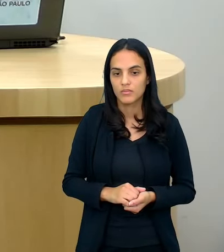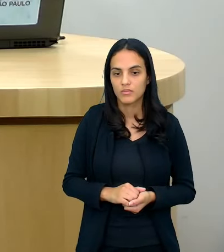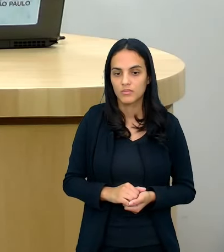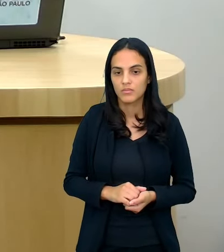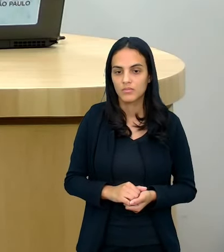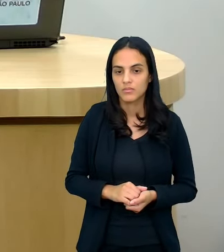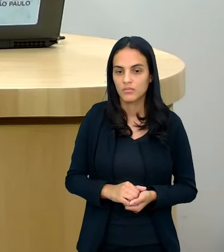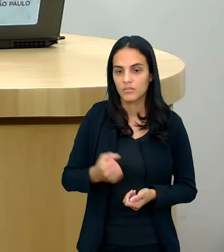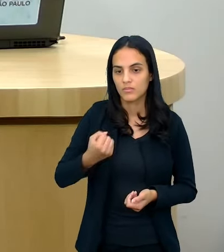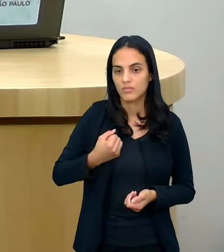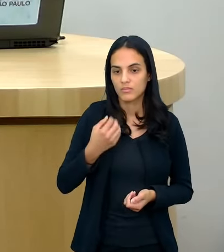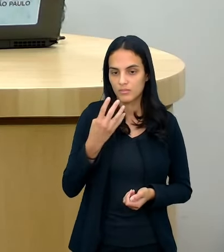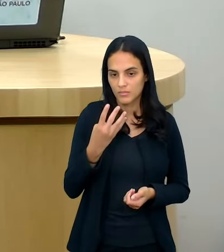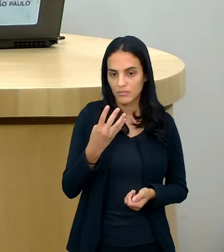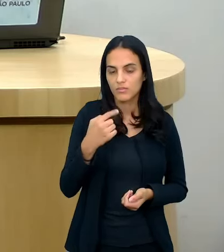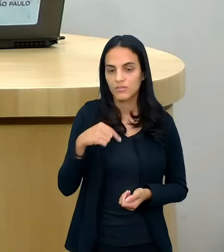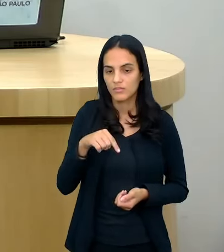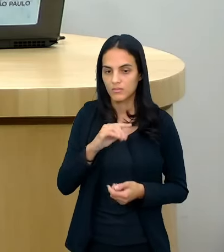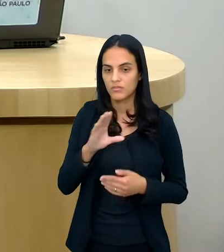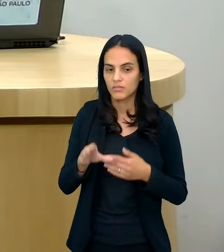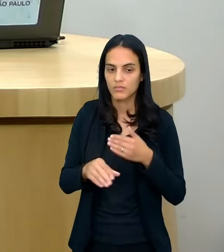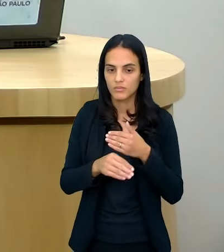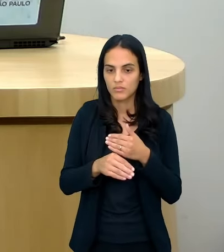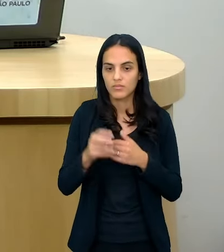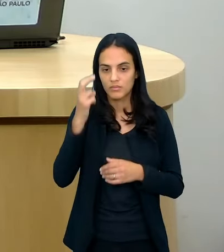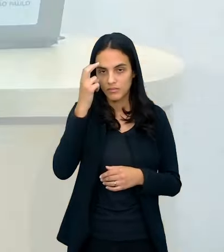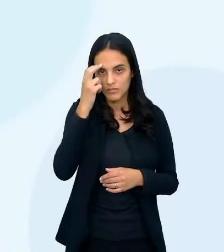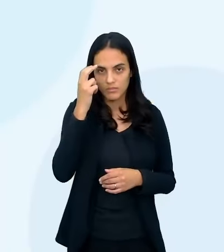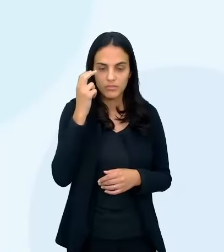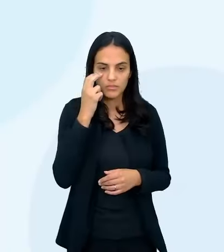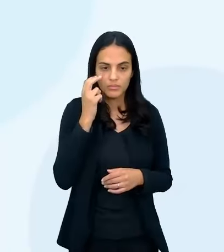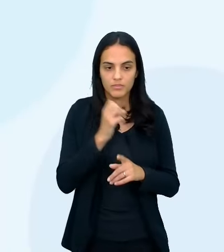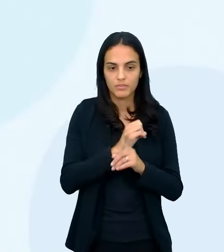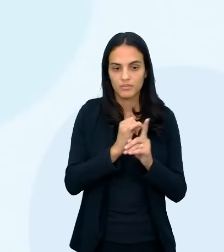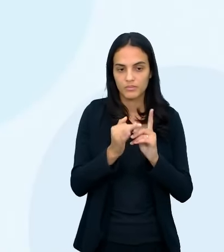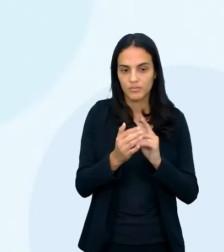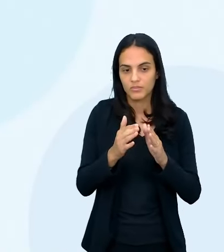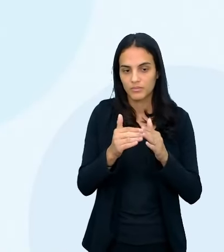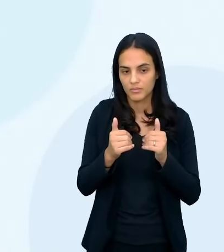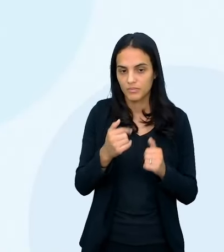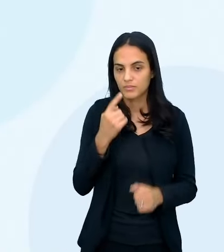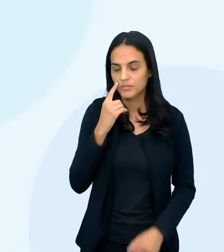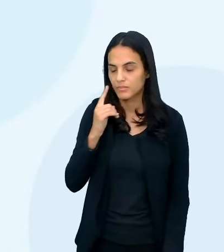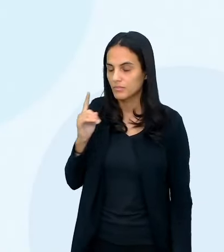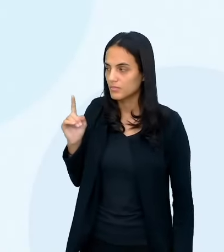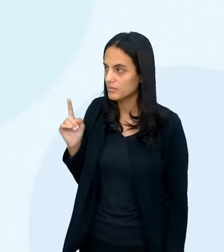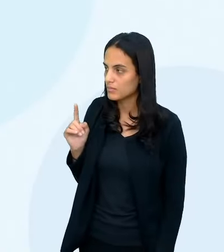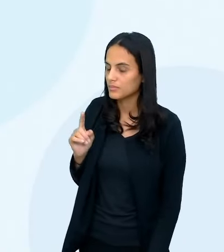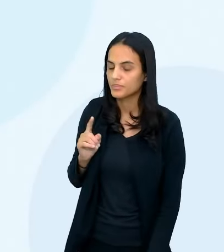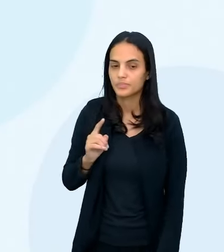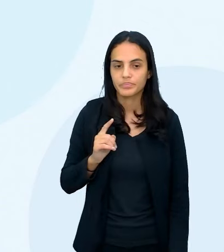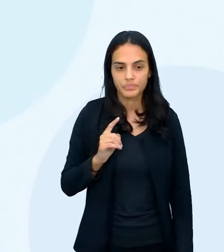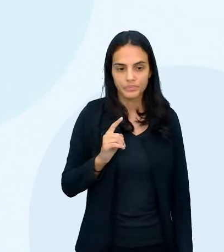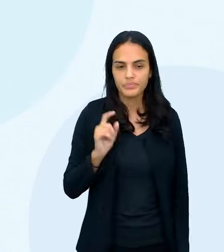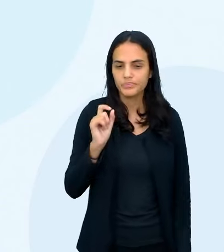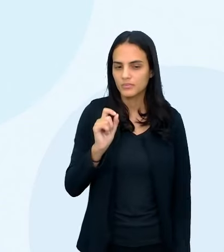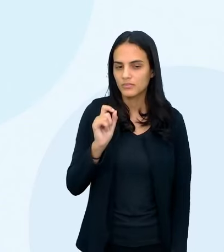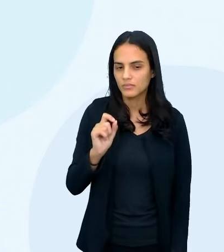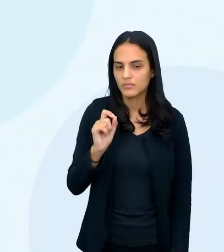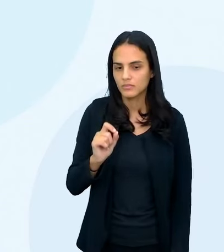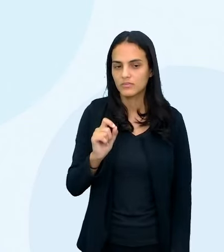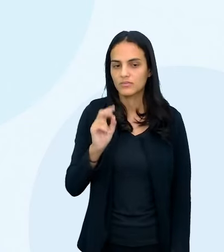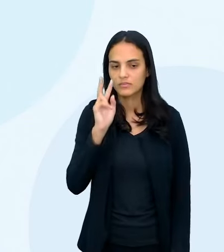Componente 4, a gente tem aí cultura e sociedade, então vou pedir para colocar na tela, sim. E o que é o de